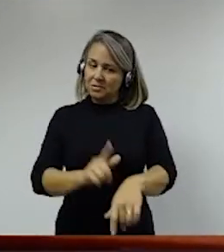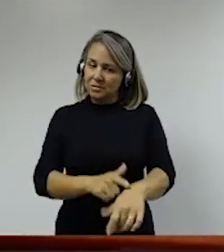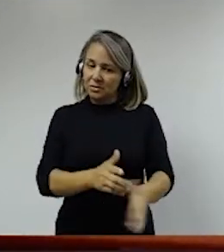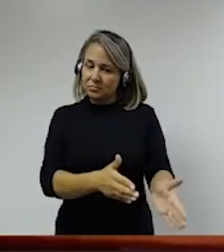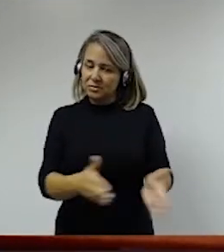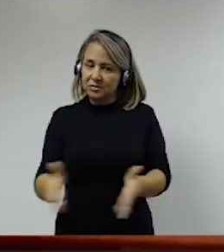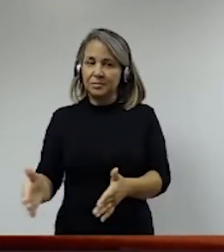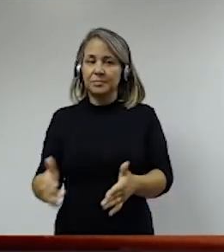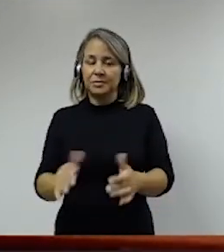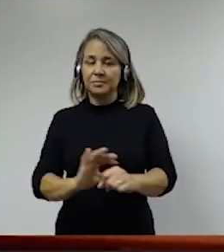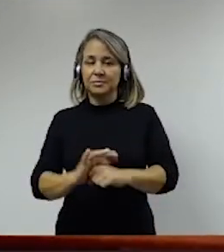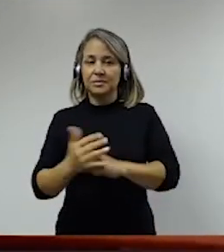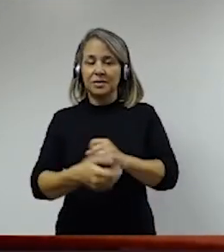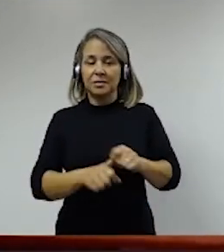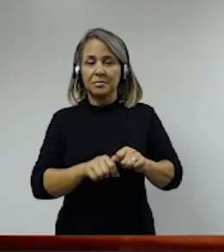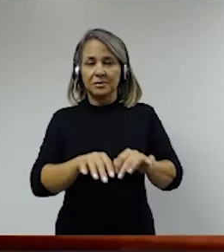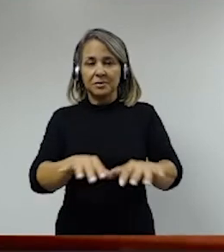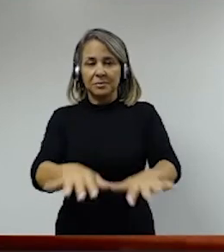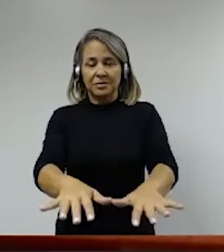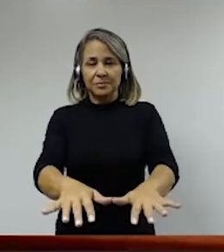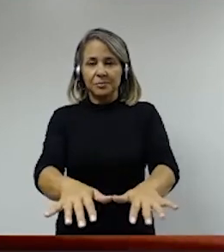no primeiro momento, não houve um